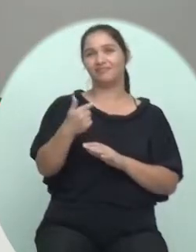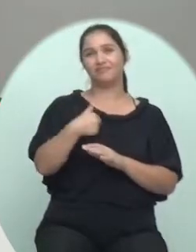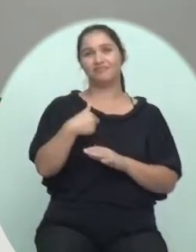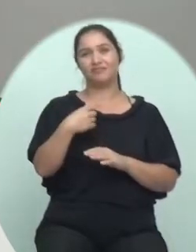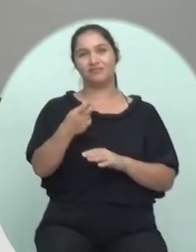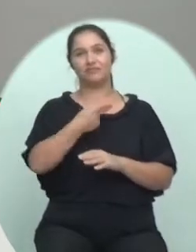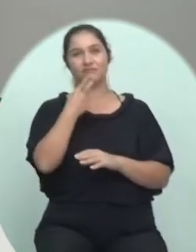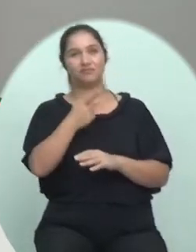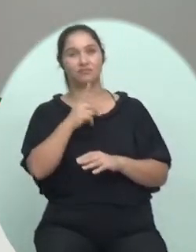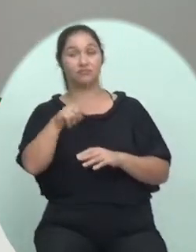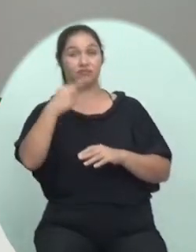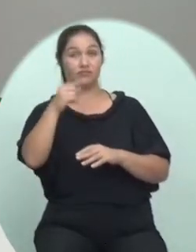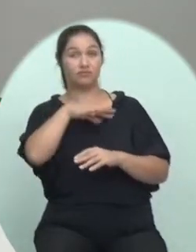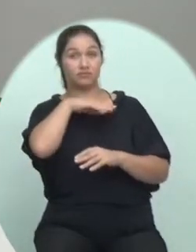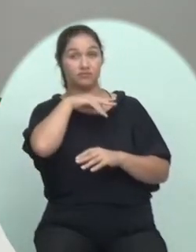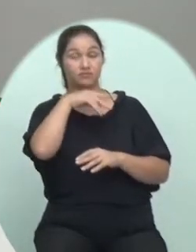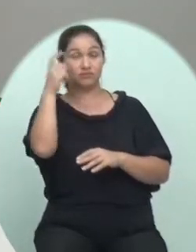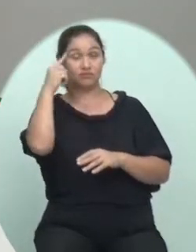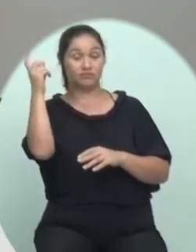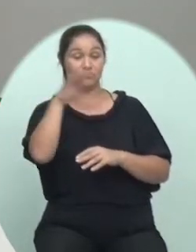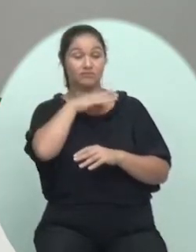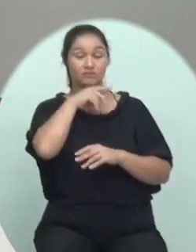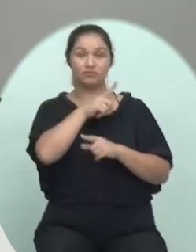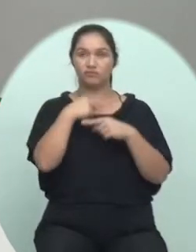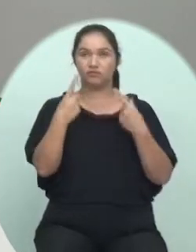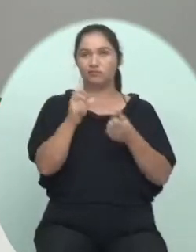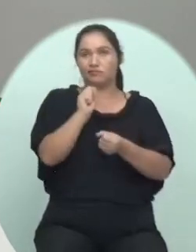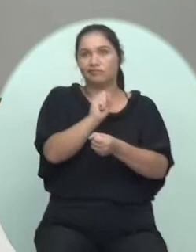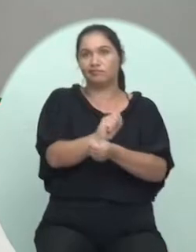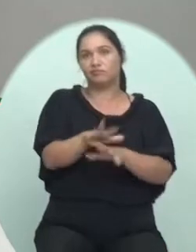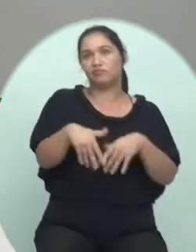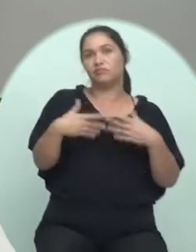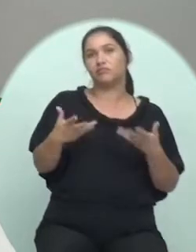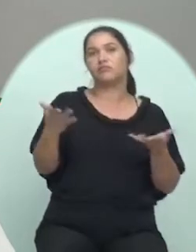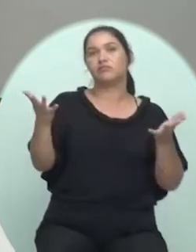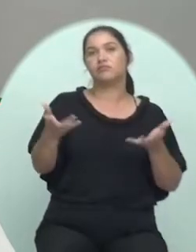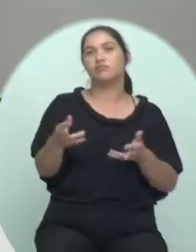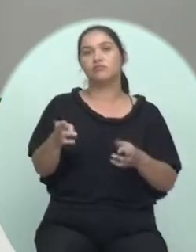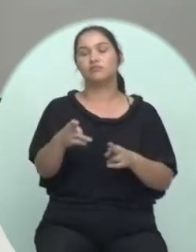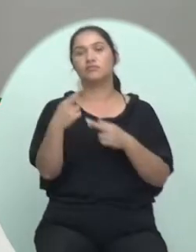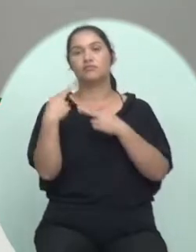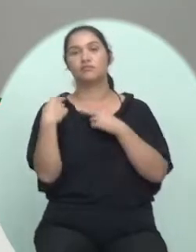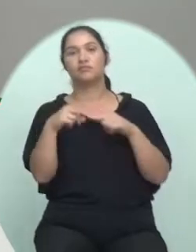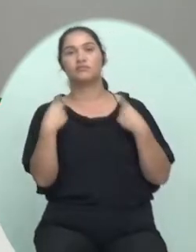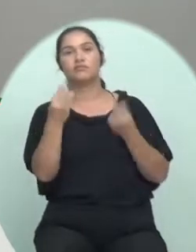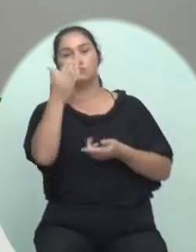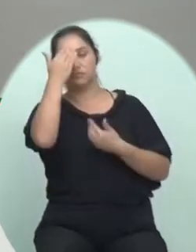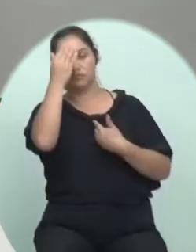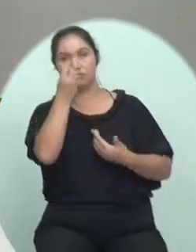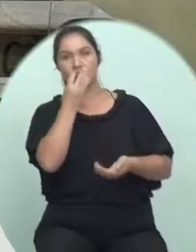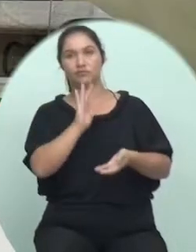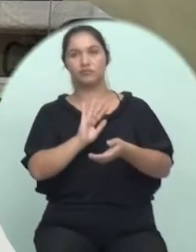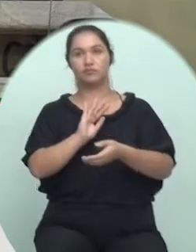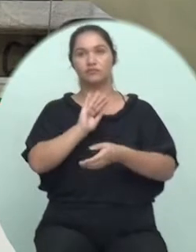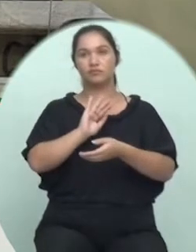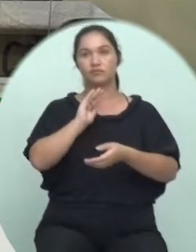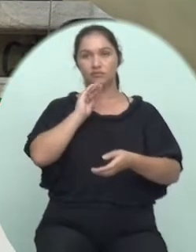ruins que nós já conseguimos rechaçar. Eu entendo que essa deva ser nossa obrigação. Obrigado, boa tarde a todos.